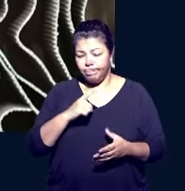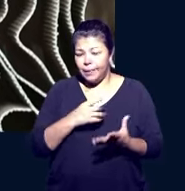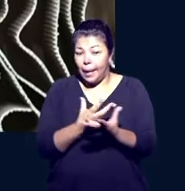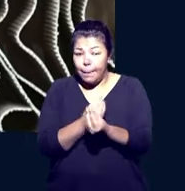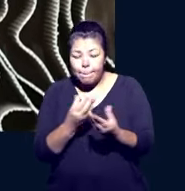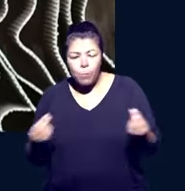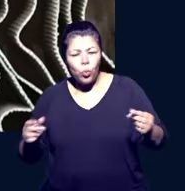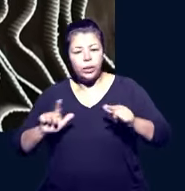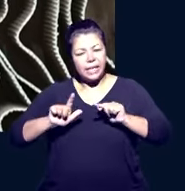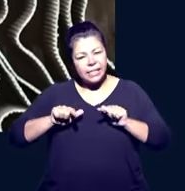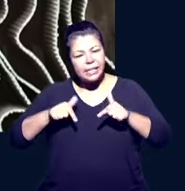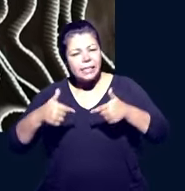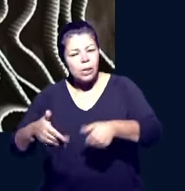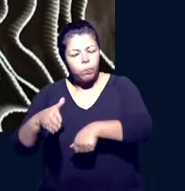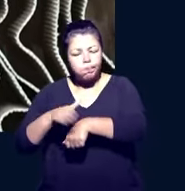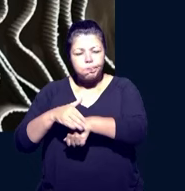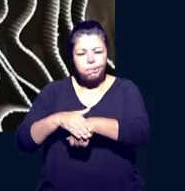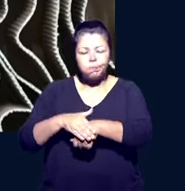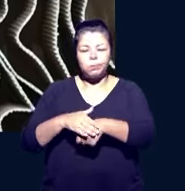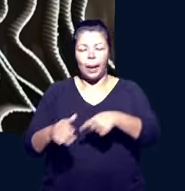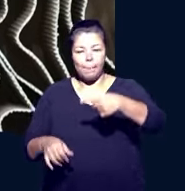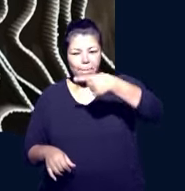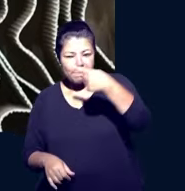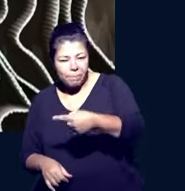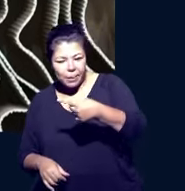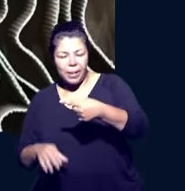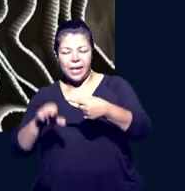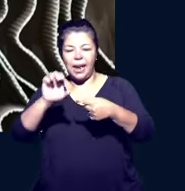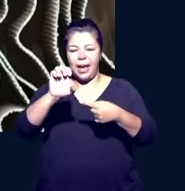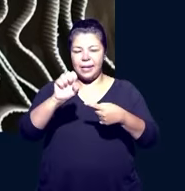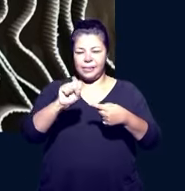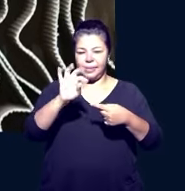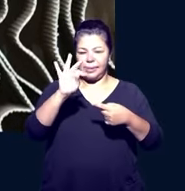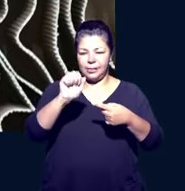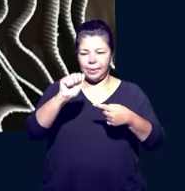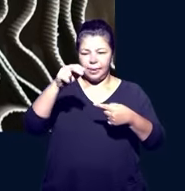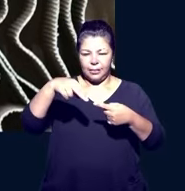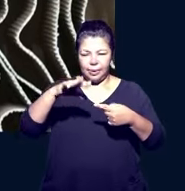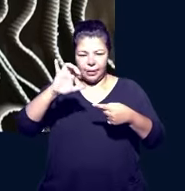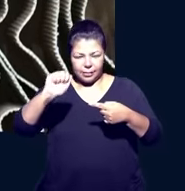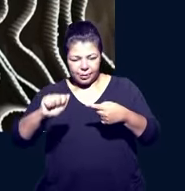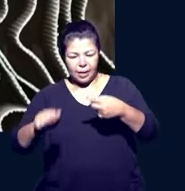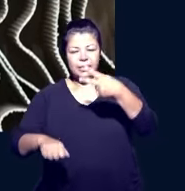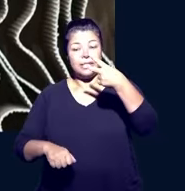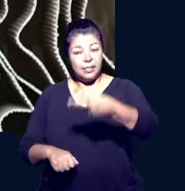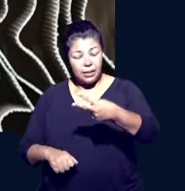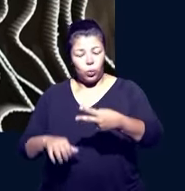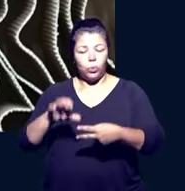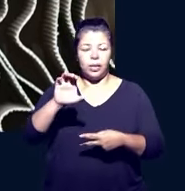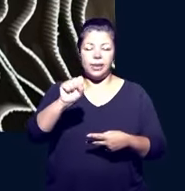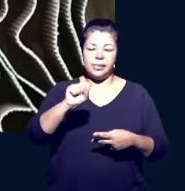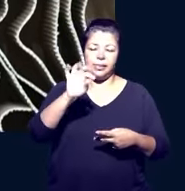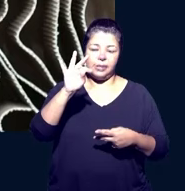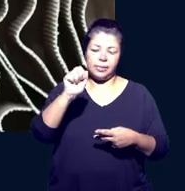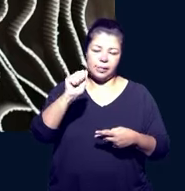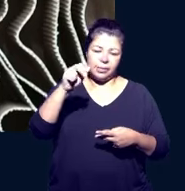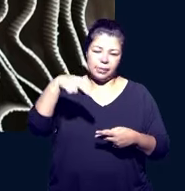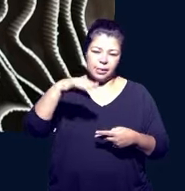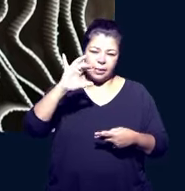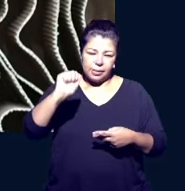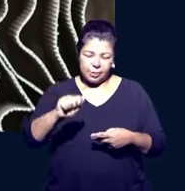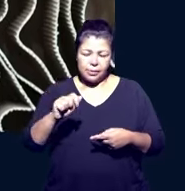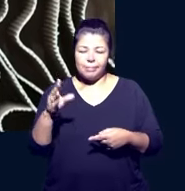ações na primeira instância na Segunda instância que chegam até o próprio Tribunal Superior do Trabalho tentam de alguma forma